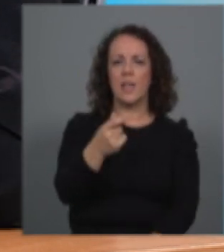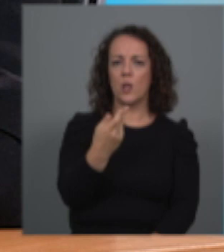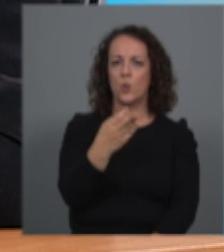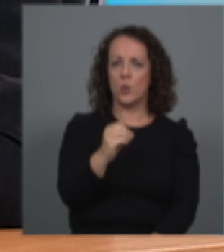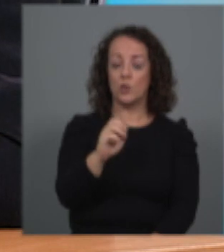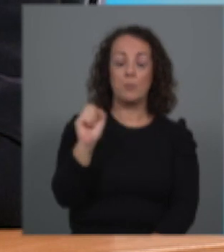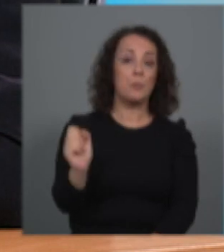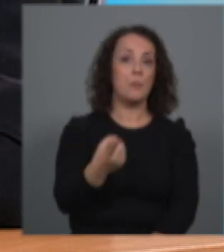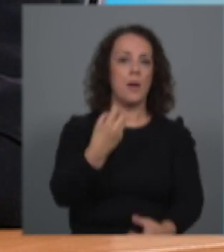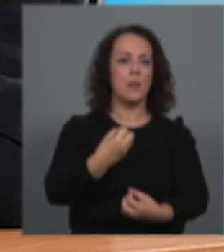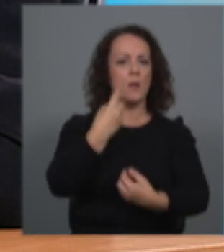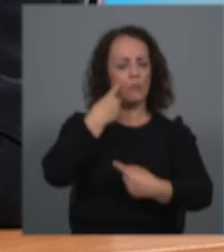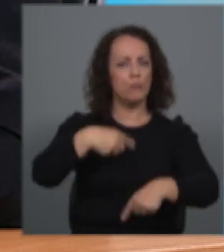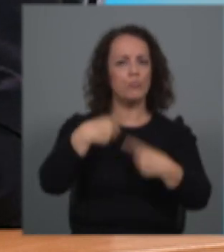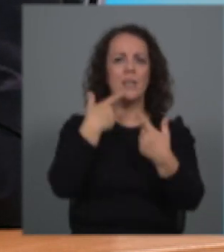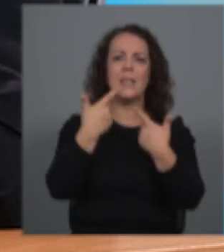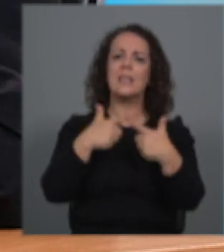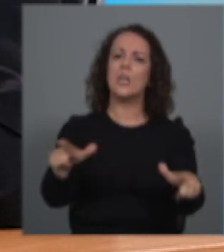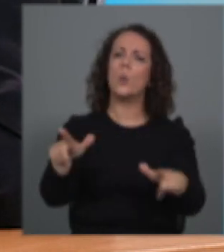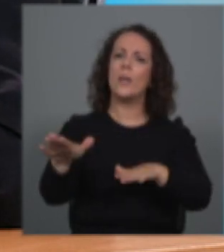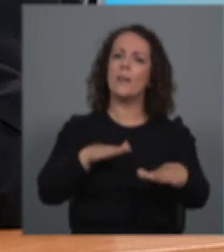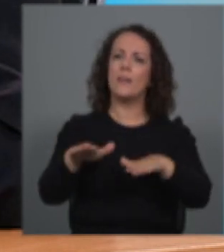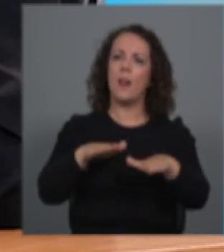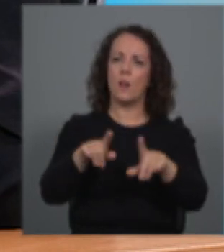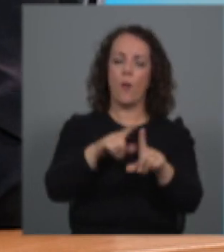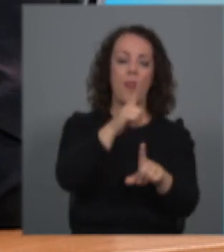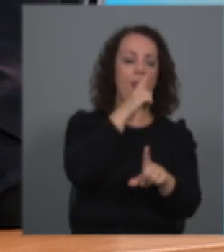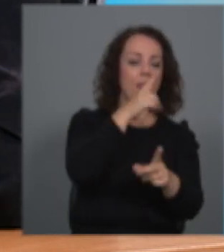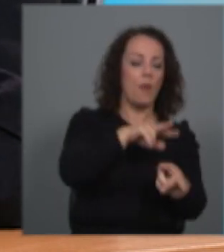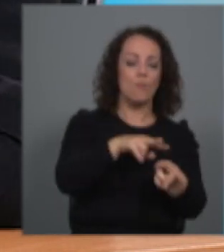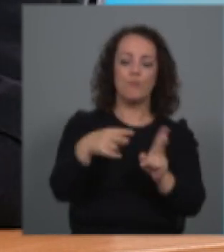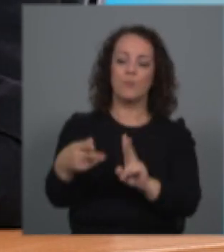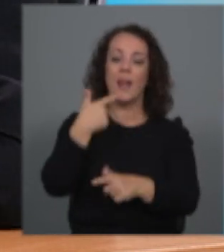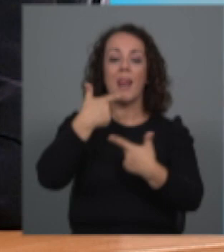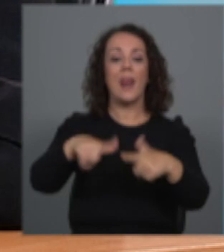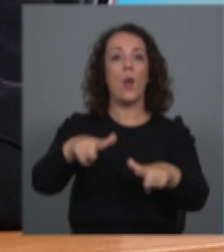itálica, da língua que passa do latim para a língua do povo,